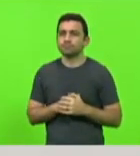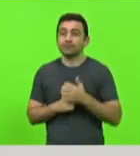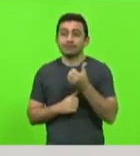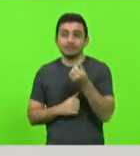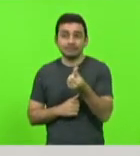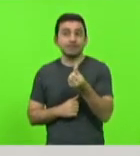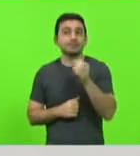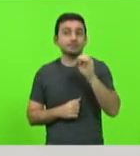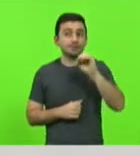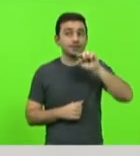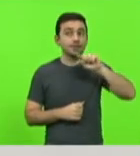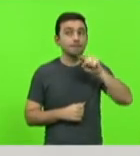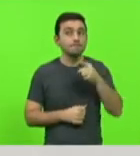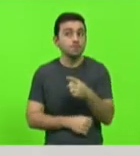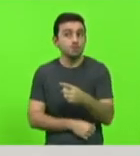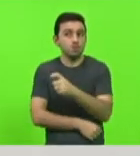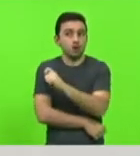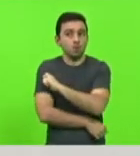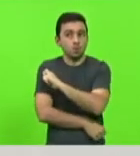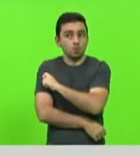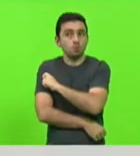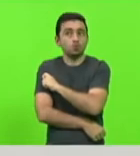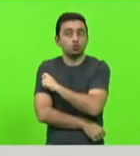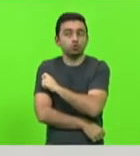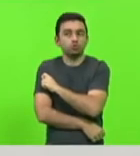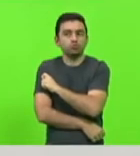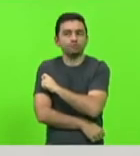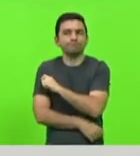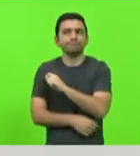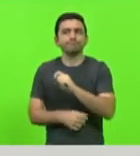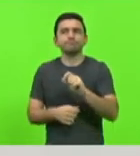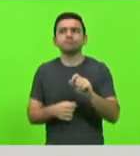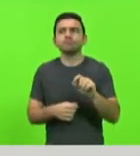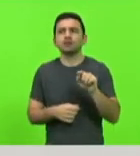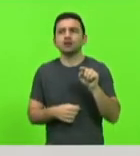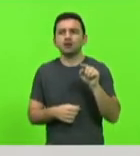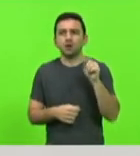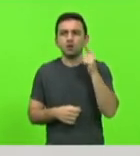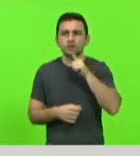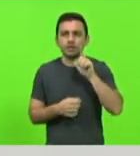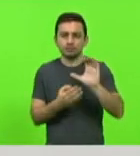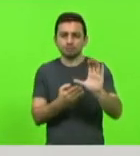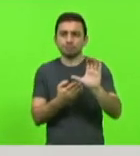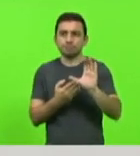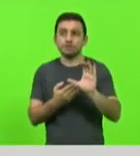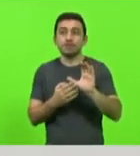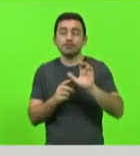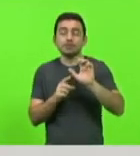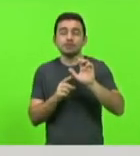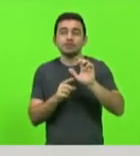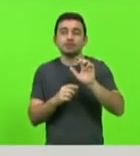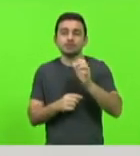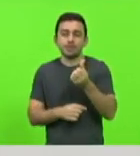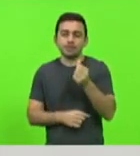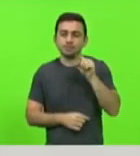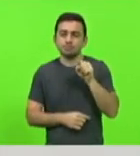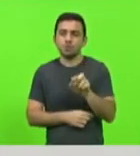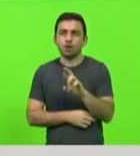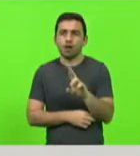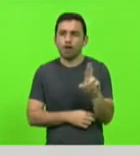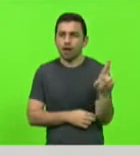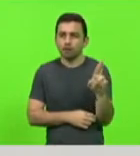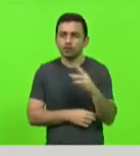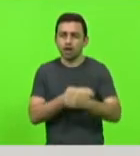60 mil alunos receberão cerca de R$ 6 mil por ano para estudar nas